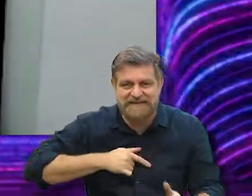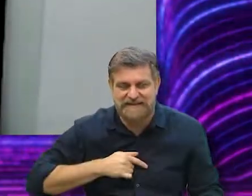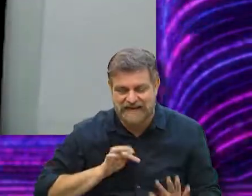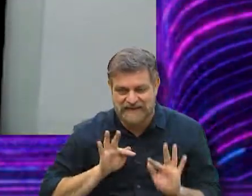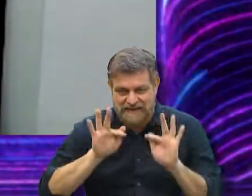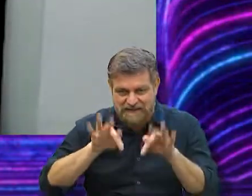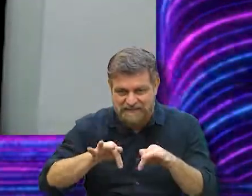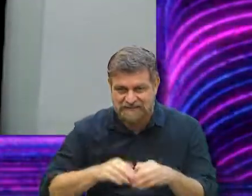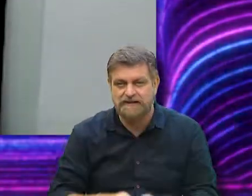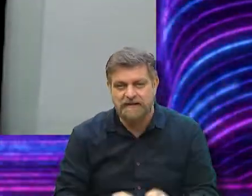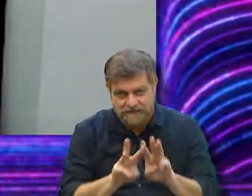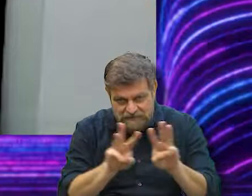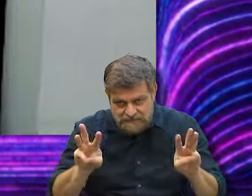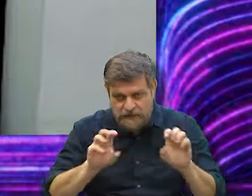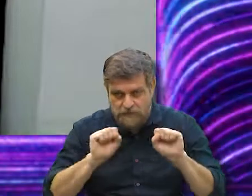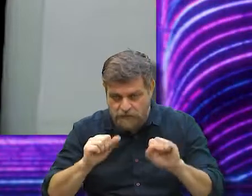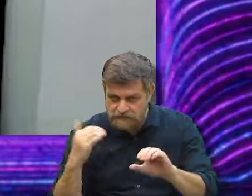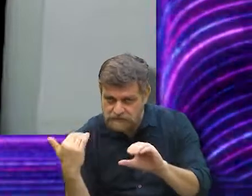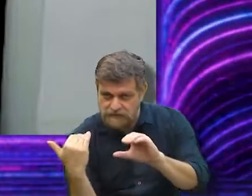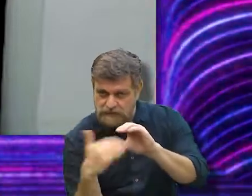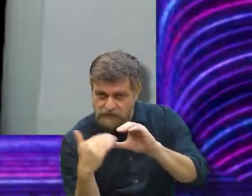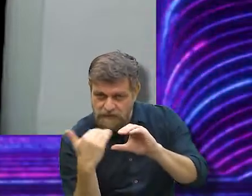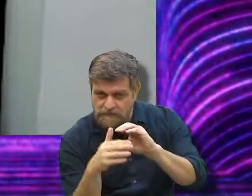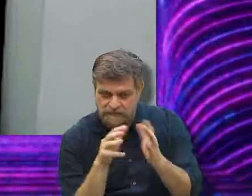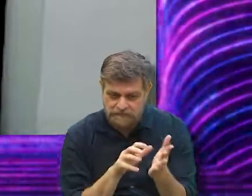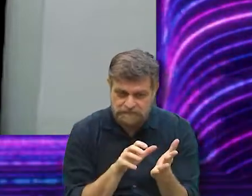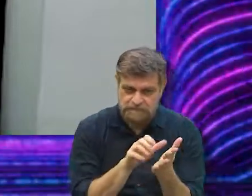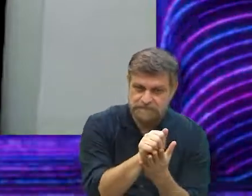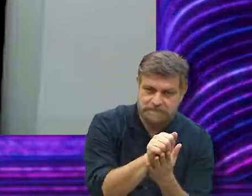livro também, que é o